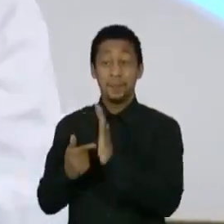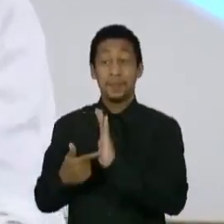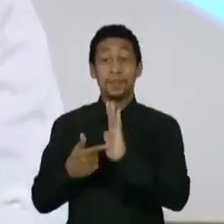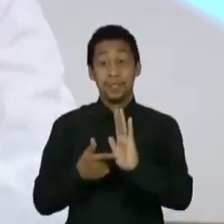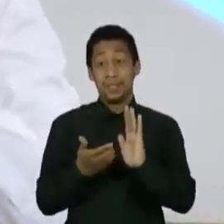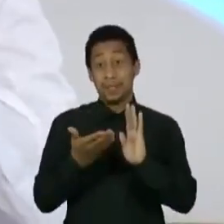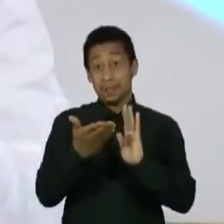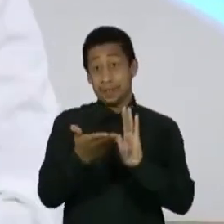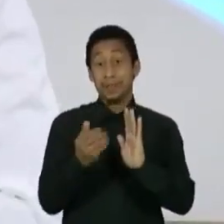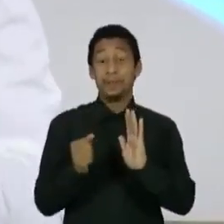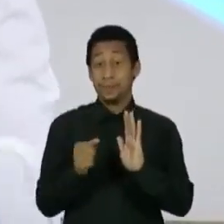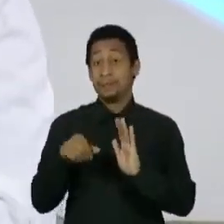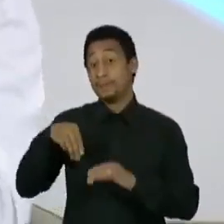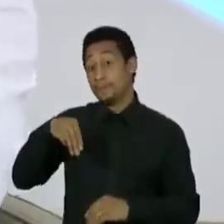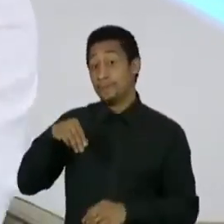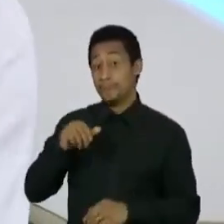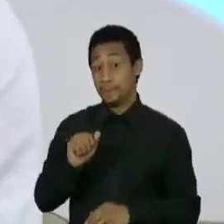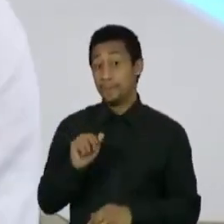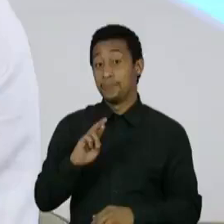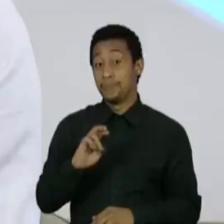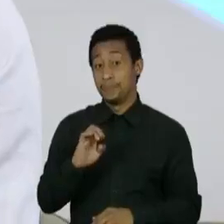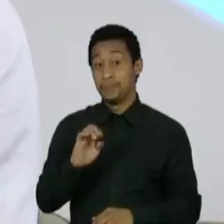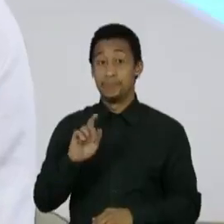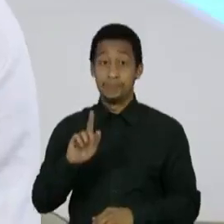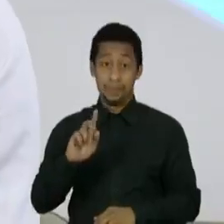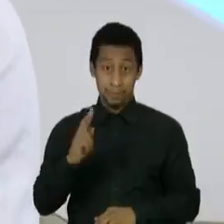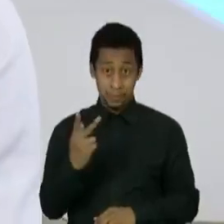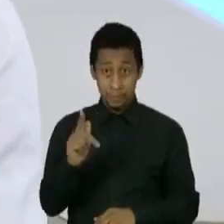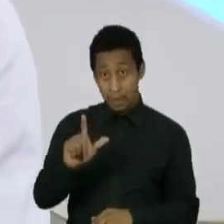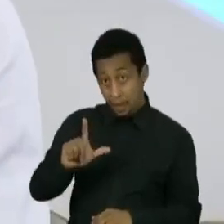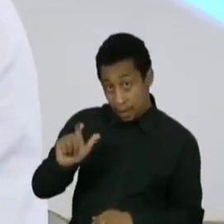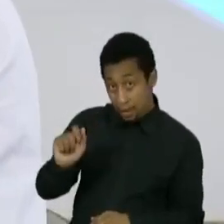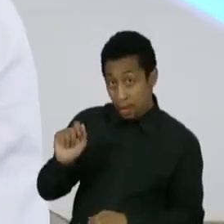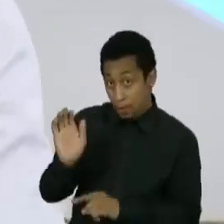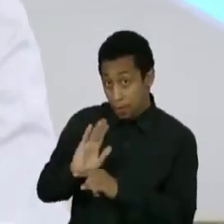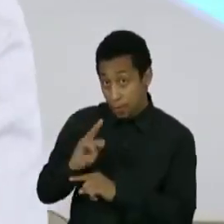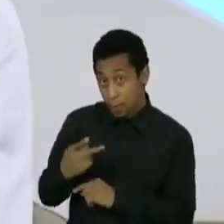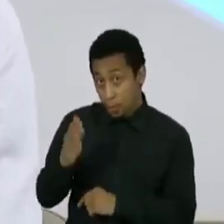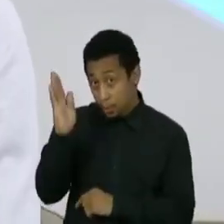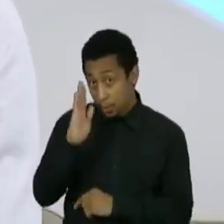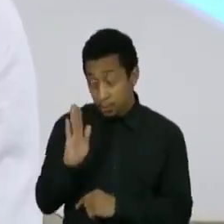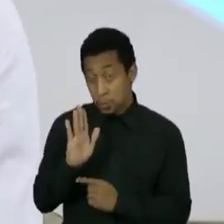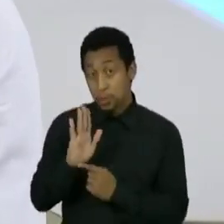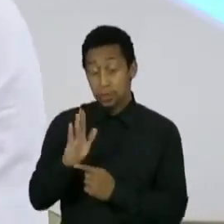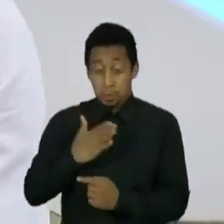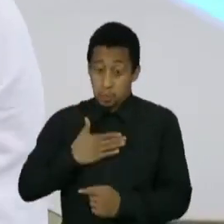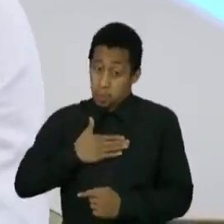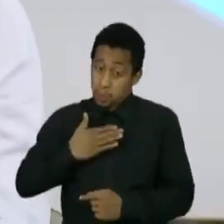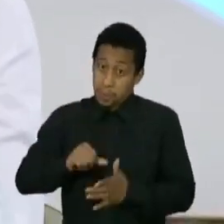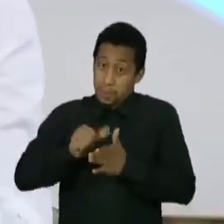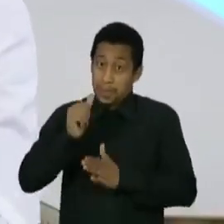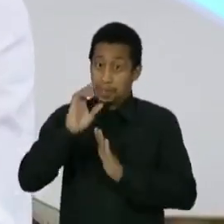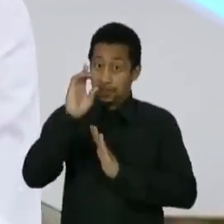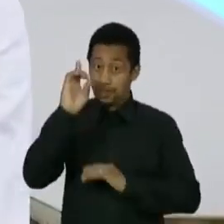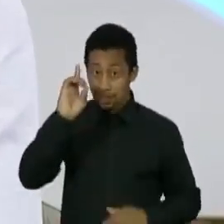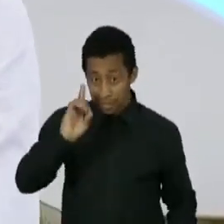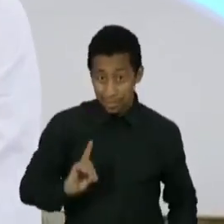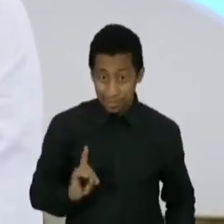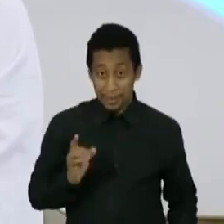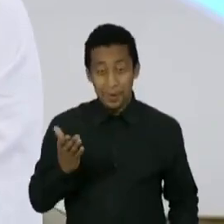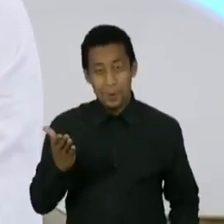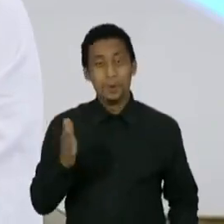e acho que Marighella sendo um filme sobre o Brasil também é isso é na minha primeira direção de alguma forma